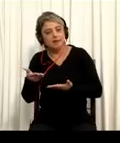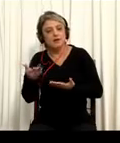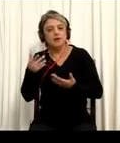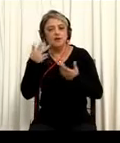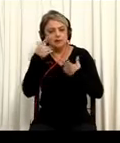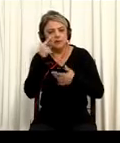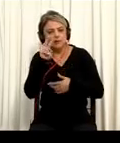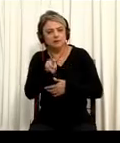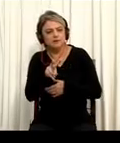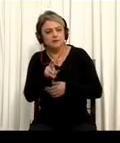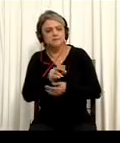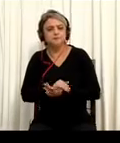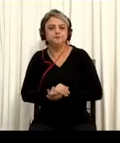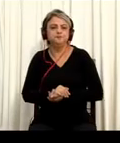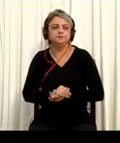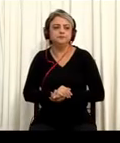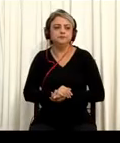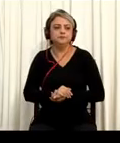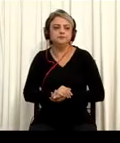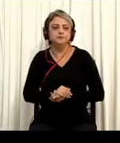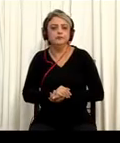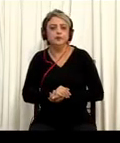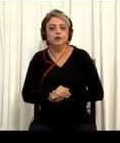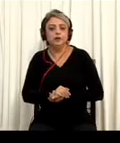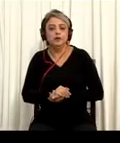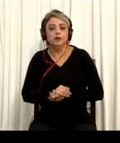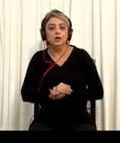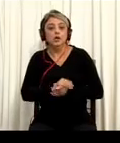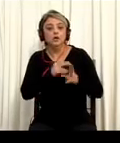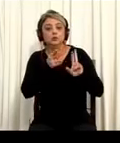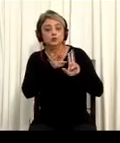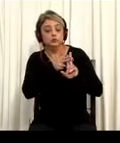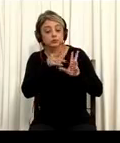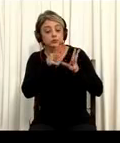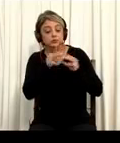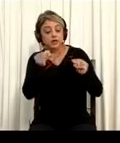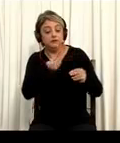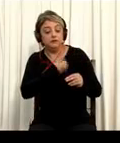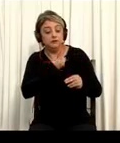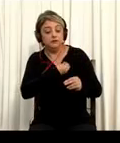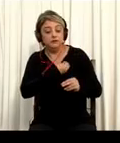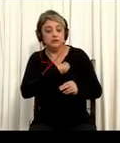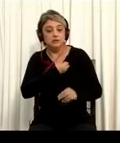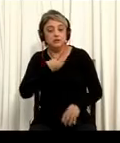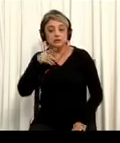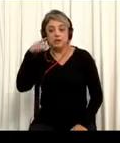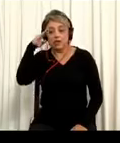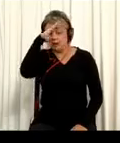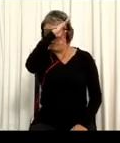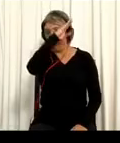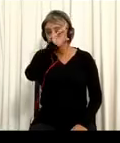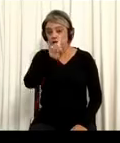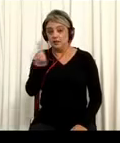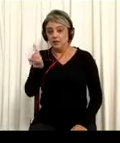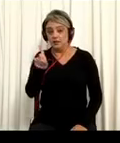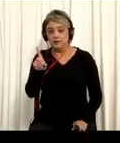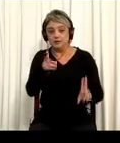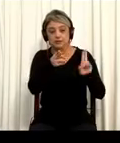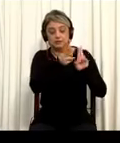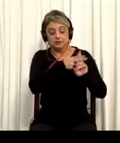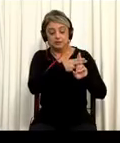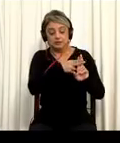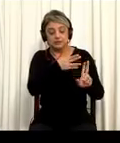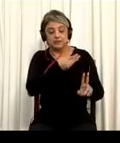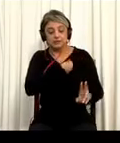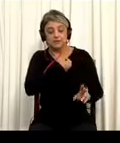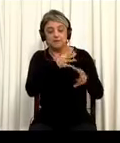para vocês verem. O SUS salva vidas e ele não. O SUS salva